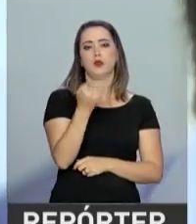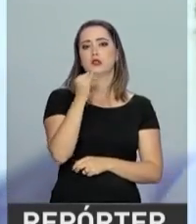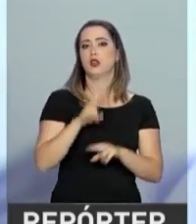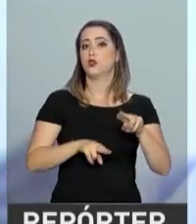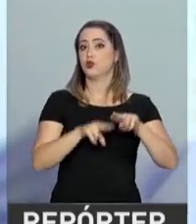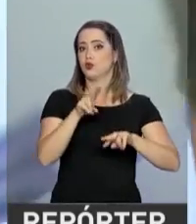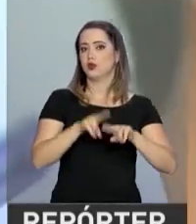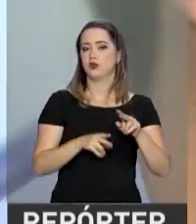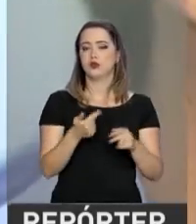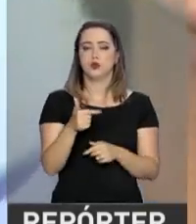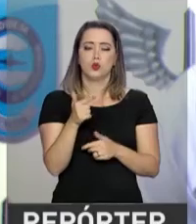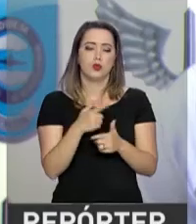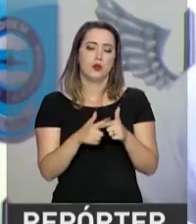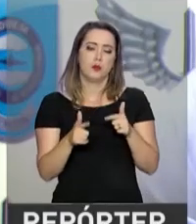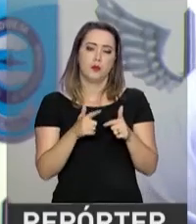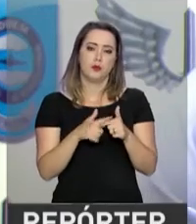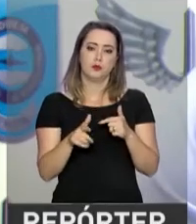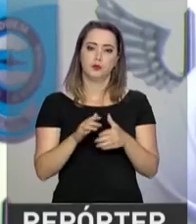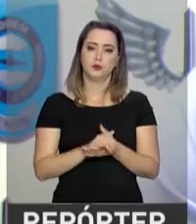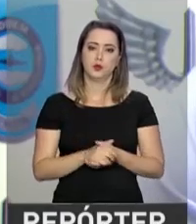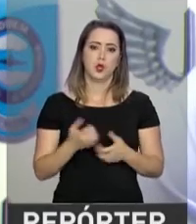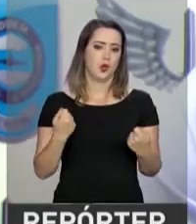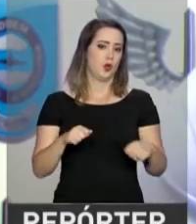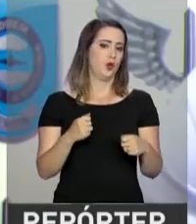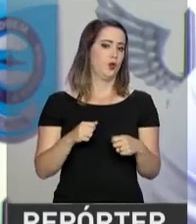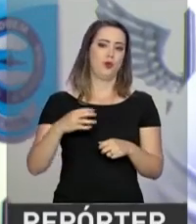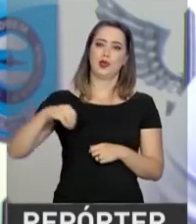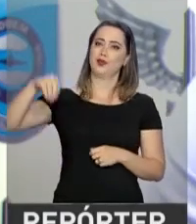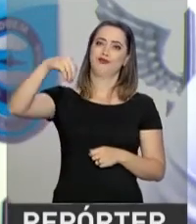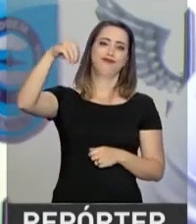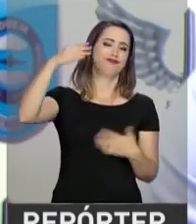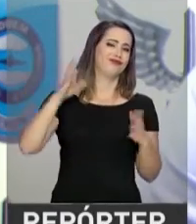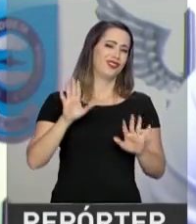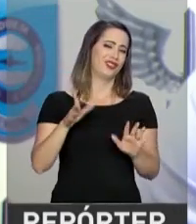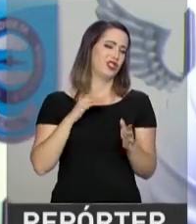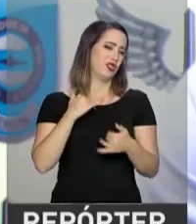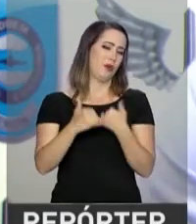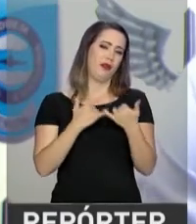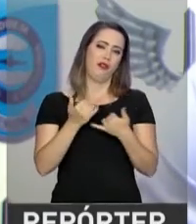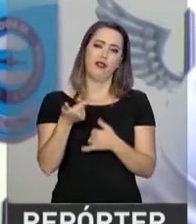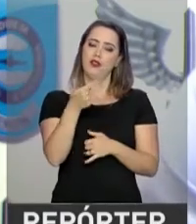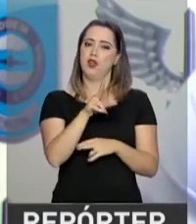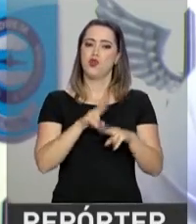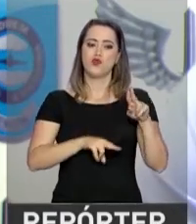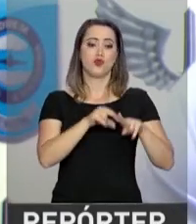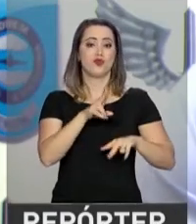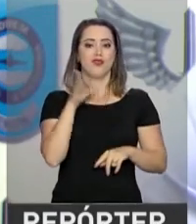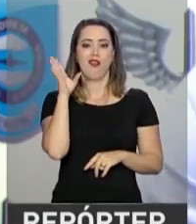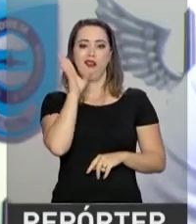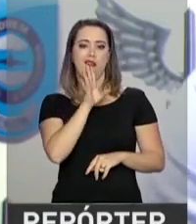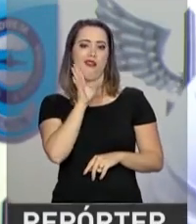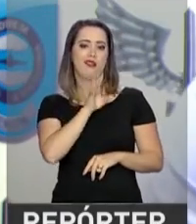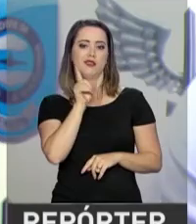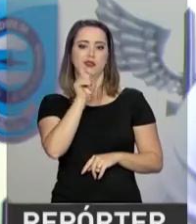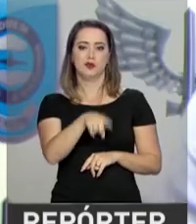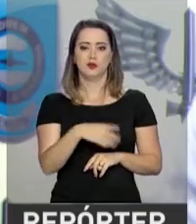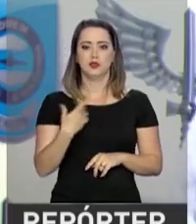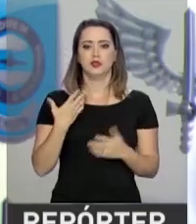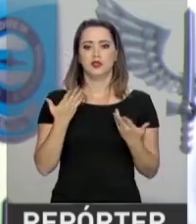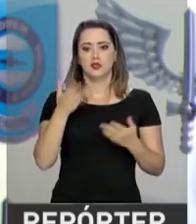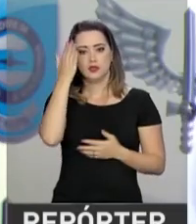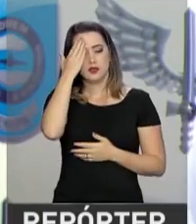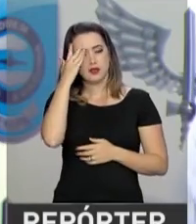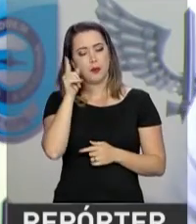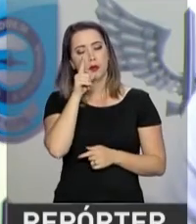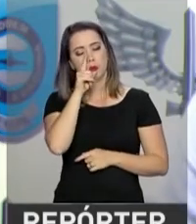juninas sem riscos não visou trabalho acha que tem tanta forma de se divertir a festa junina é tão legal então eu acho que ainda mais